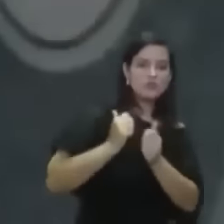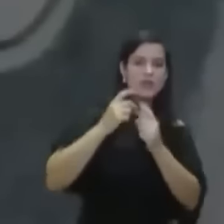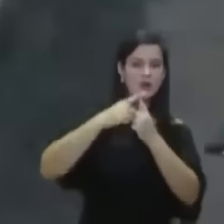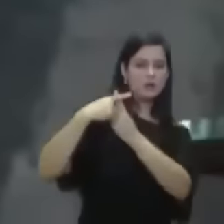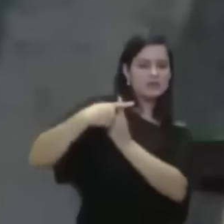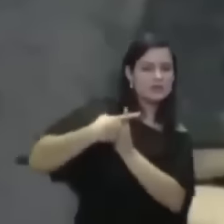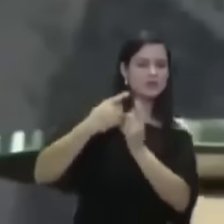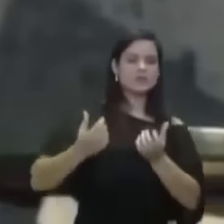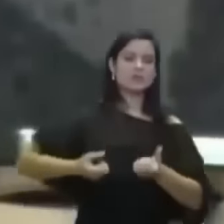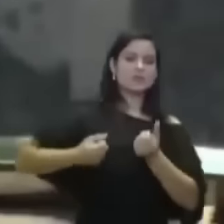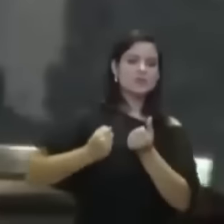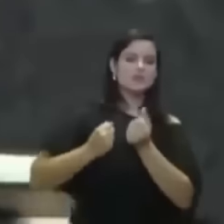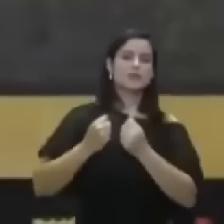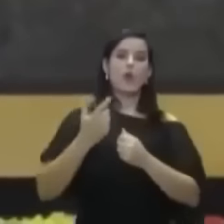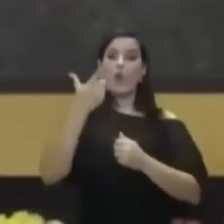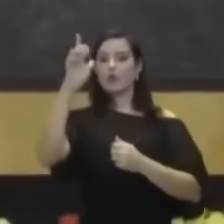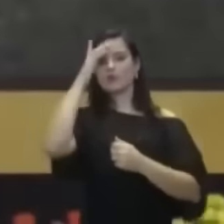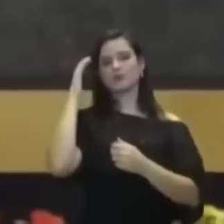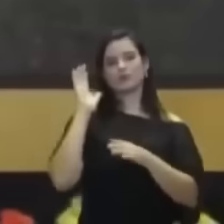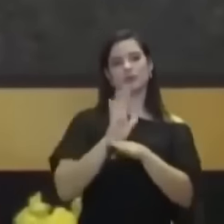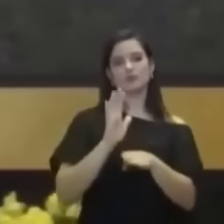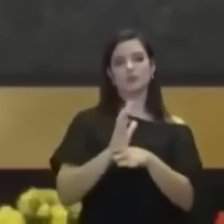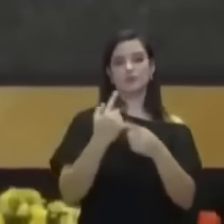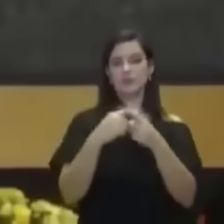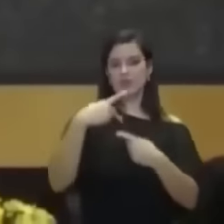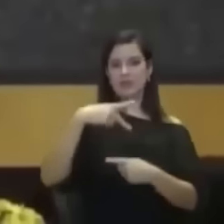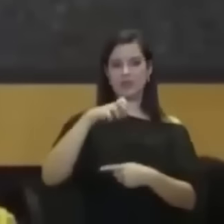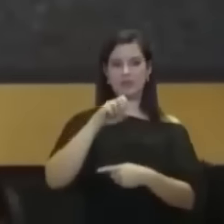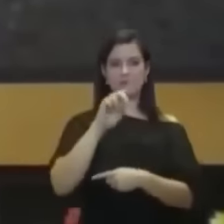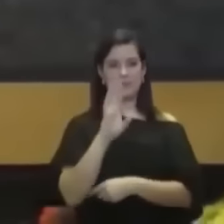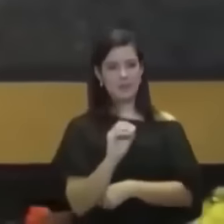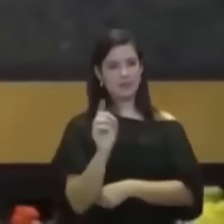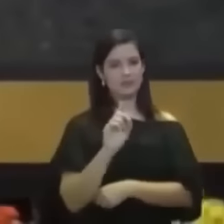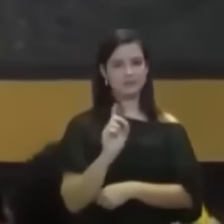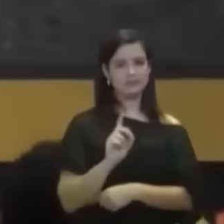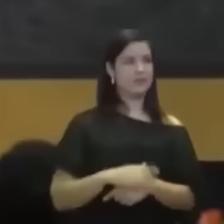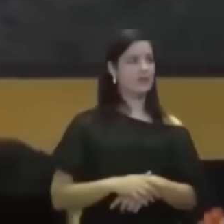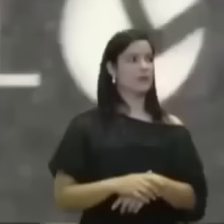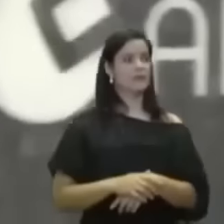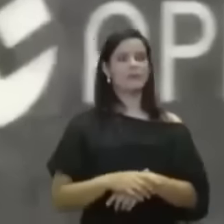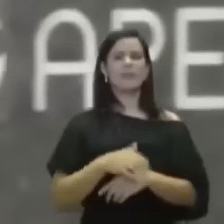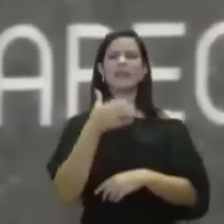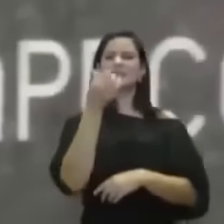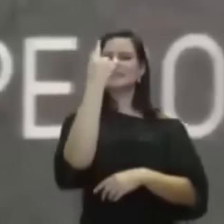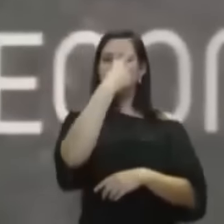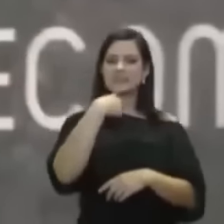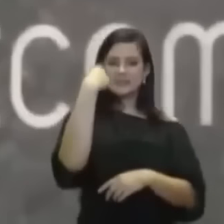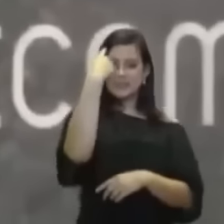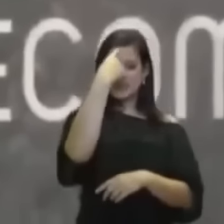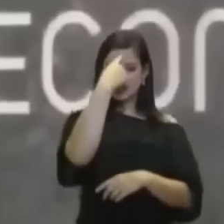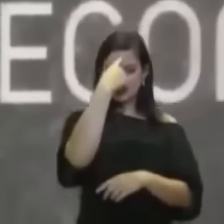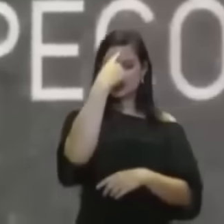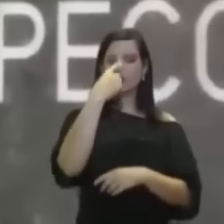9 horas da manhã, Jesus é pregado naquele leito vertical da morte, e Pedro não está lá. 6 horas de câimbra, de sede, de dores, e Pedro